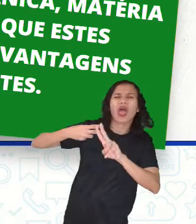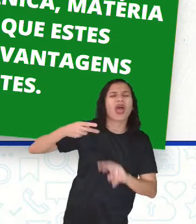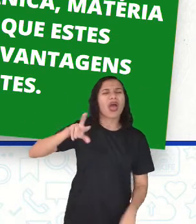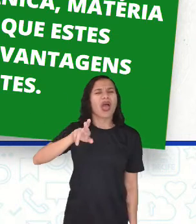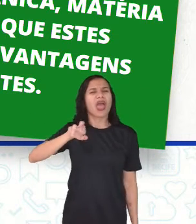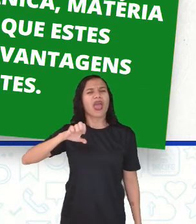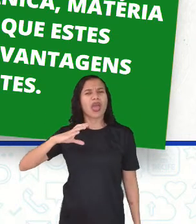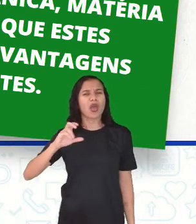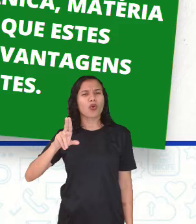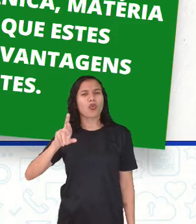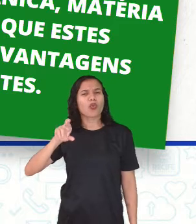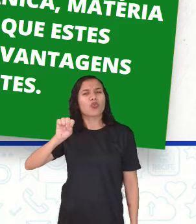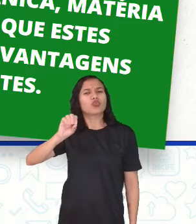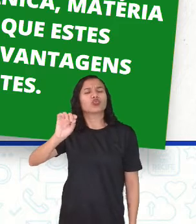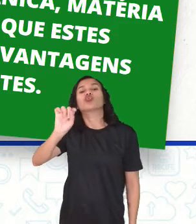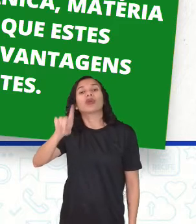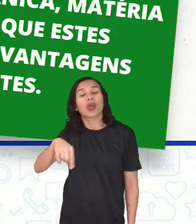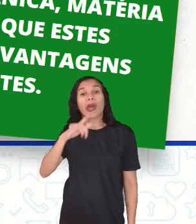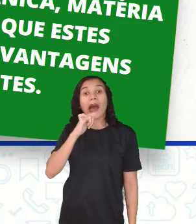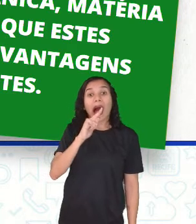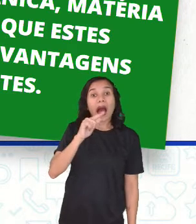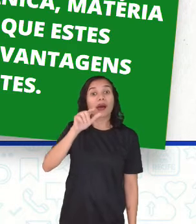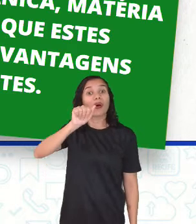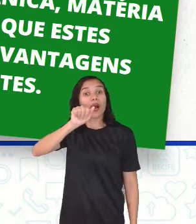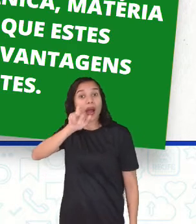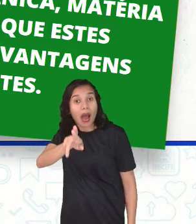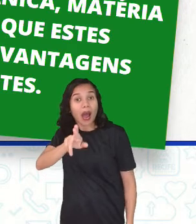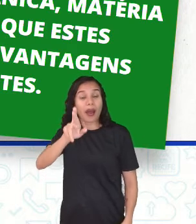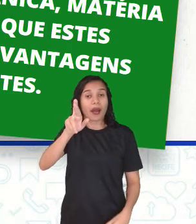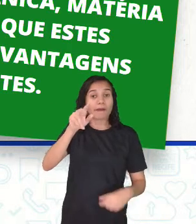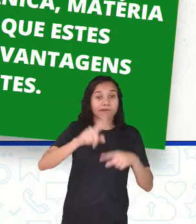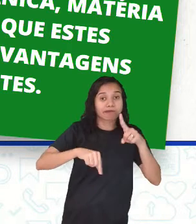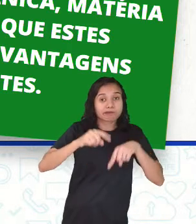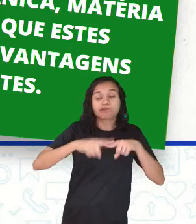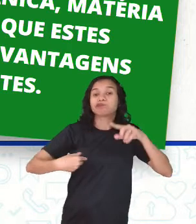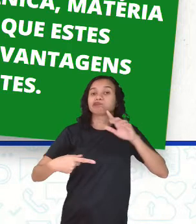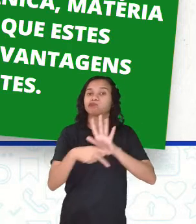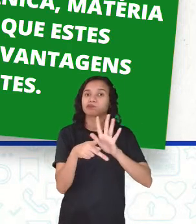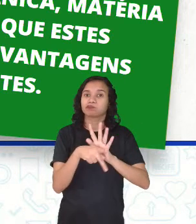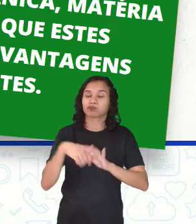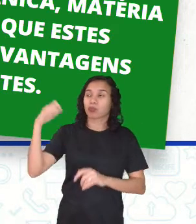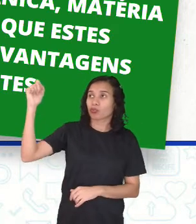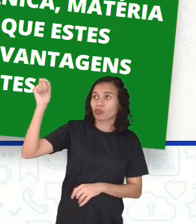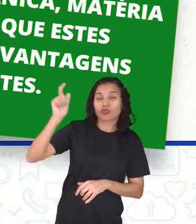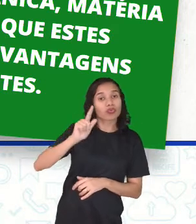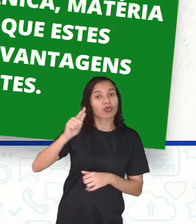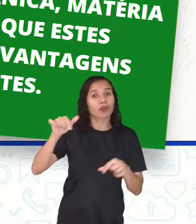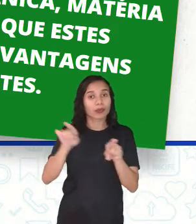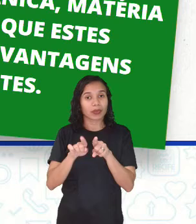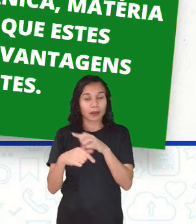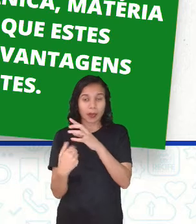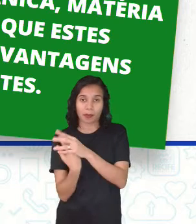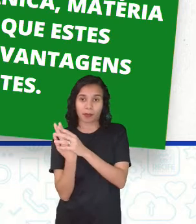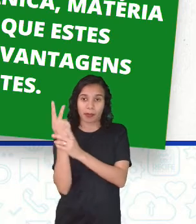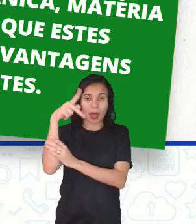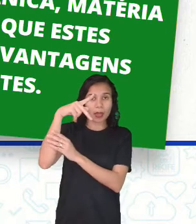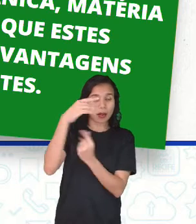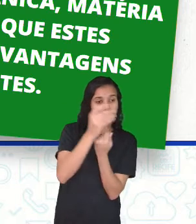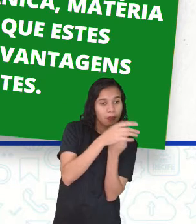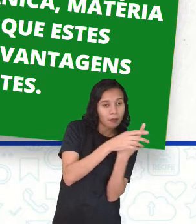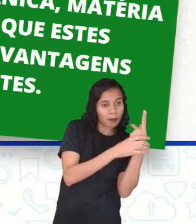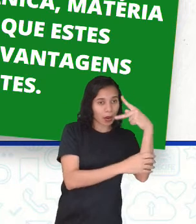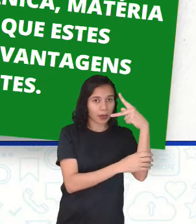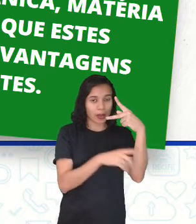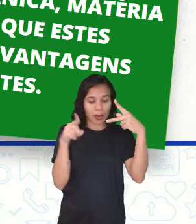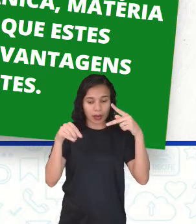A questão de água, de ar, de matéria orgânica, de matéria inorgânica também, e até mesmo de plantas. Que todos